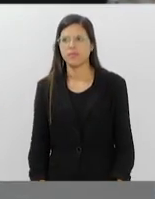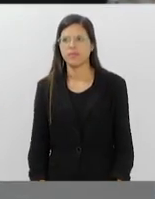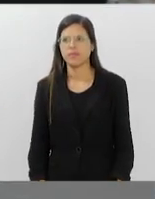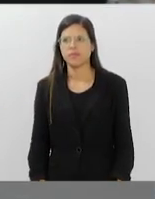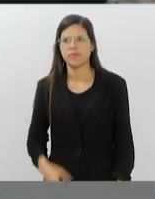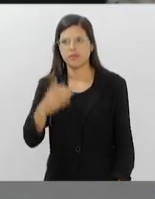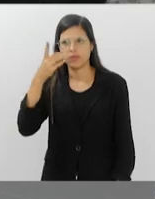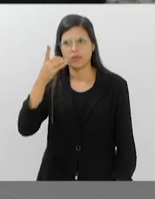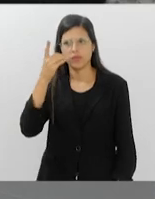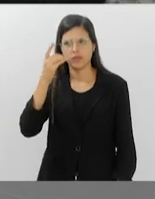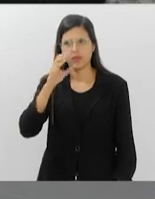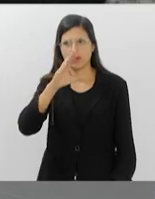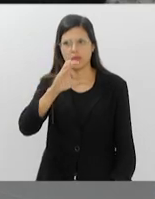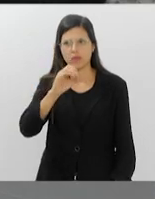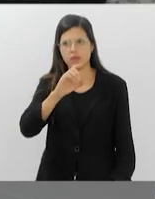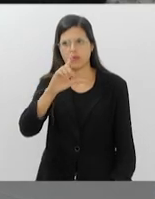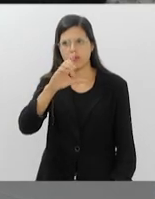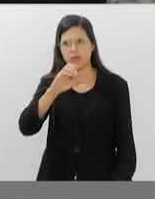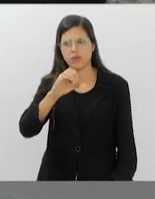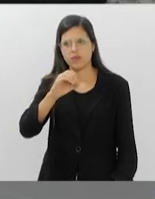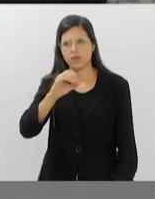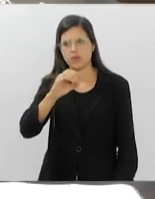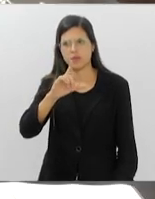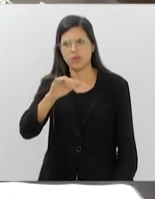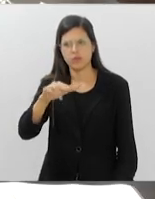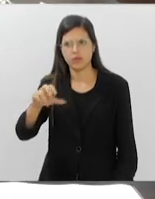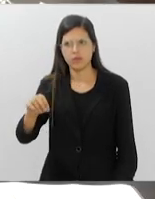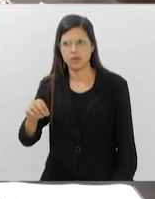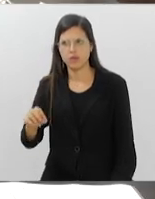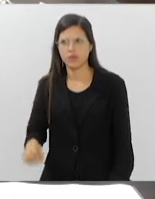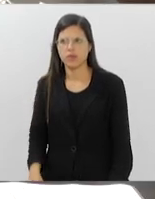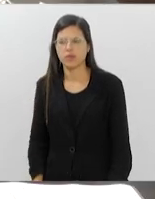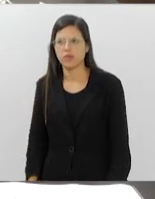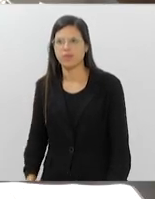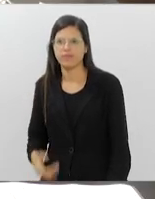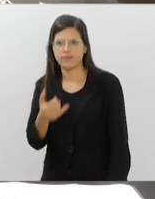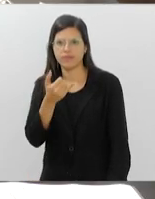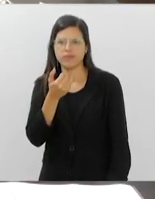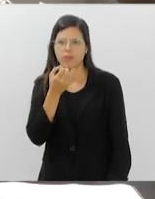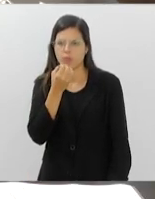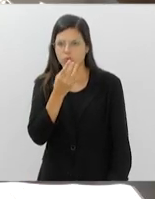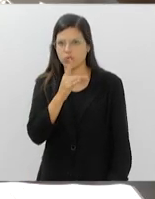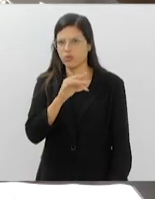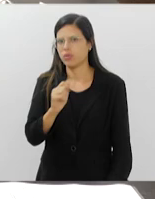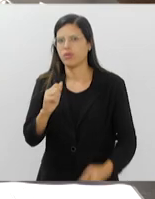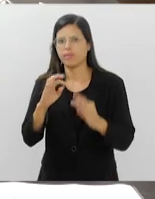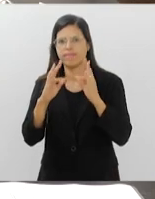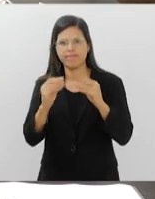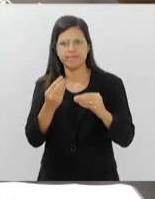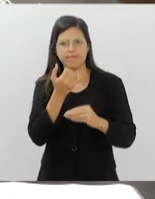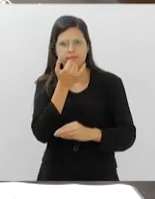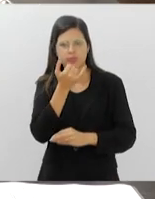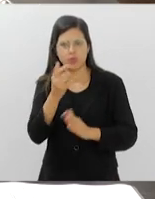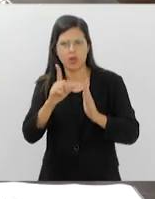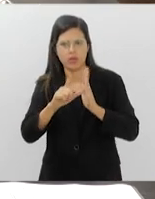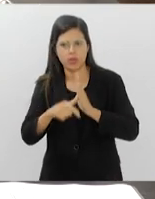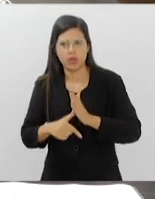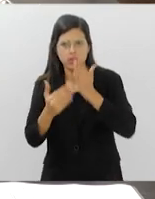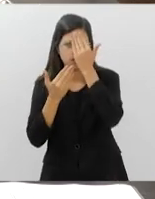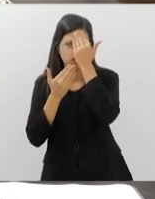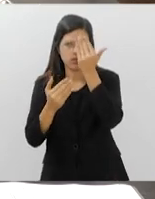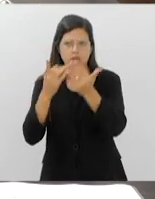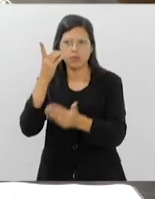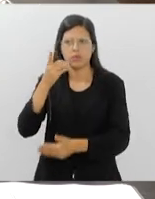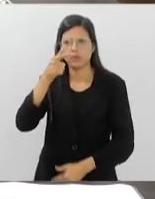Deputado Cozzolino. Rápido, pela ordem, bom dia a todos, já me desculpando pelo atraso e agradecendo ao deputado